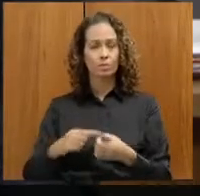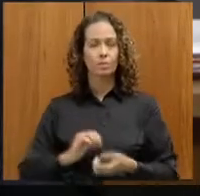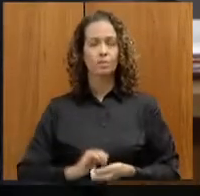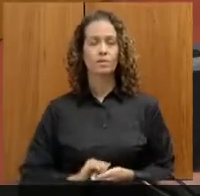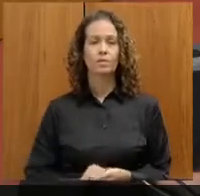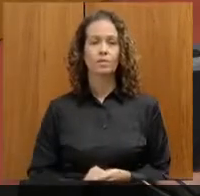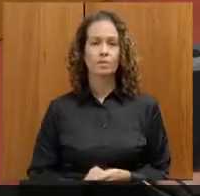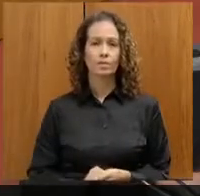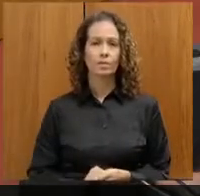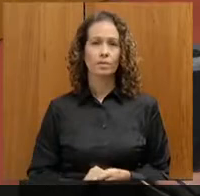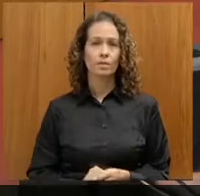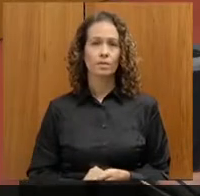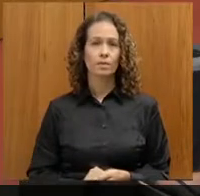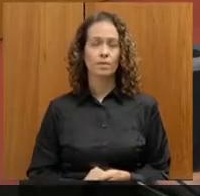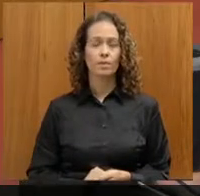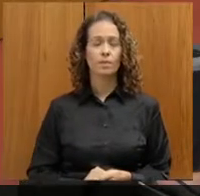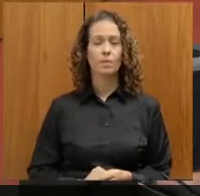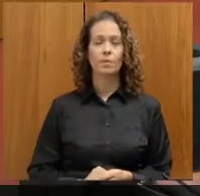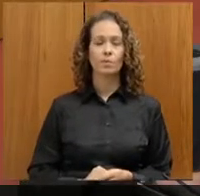hoje